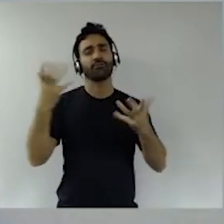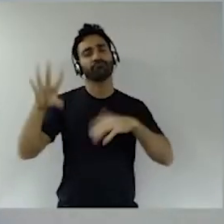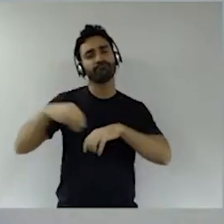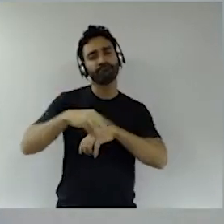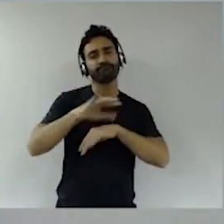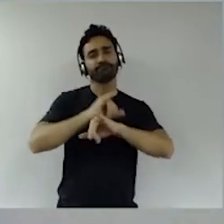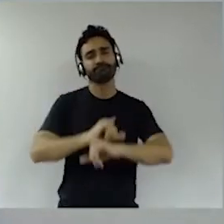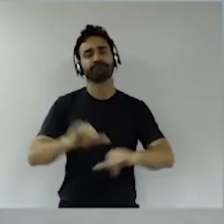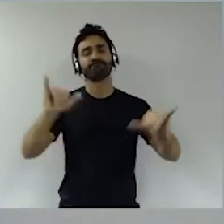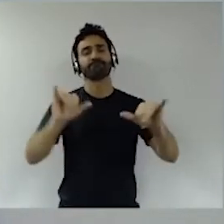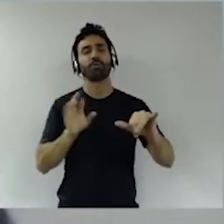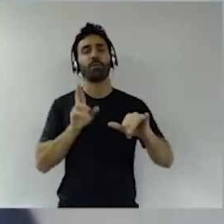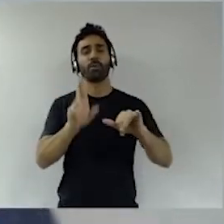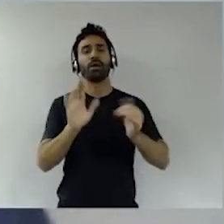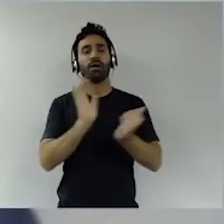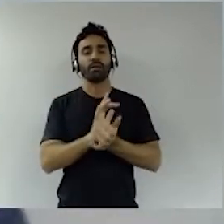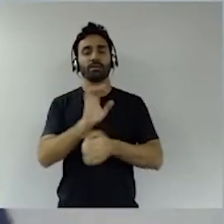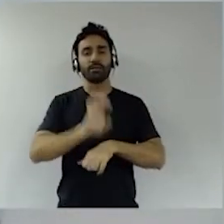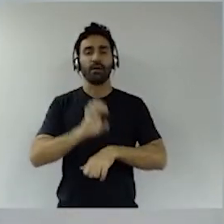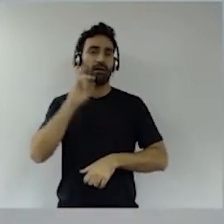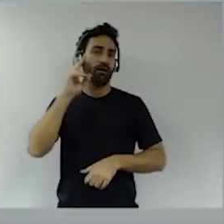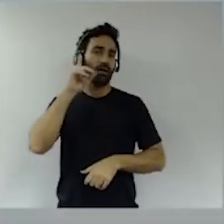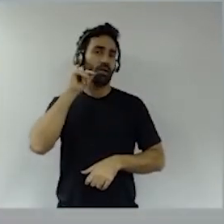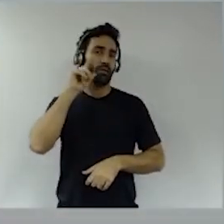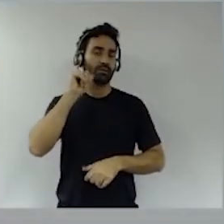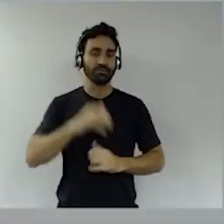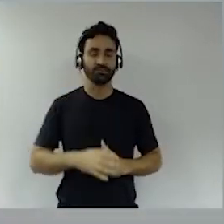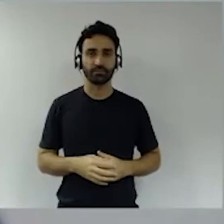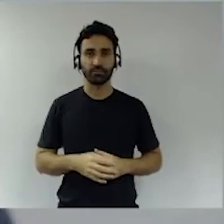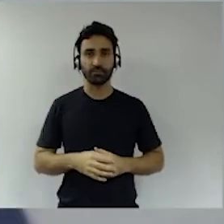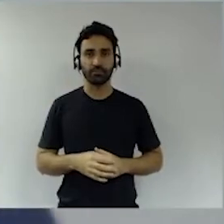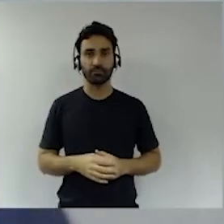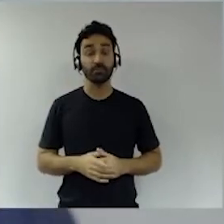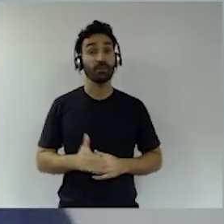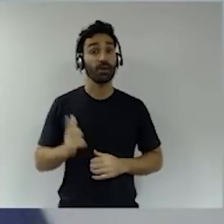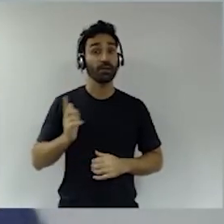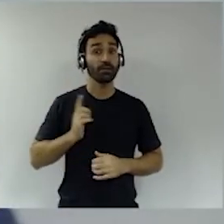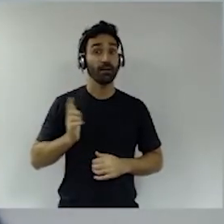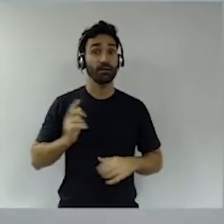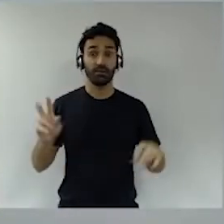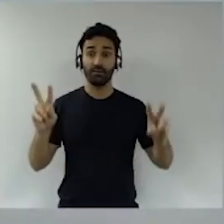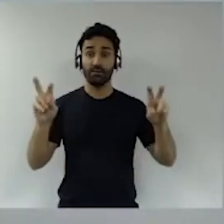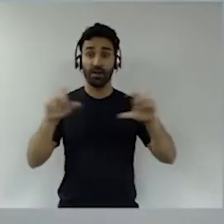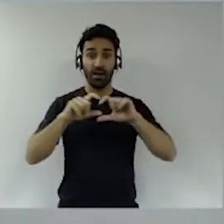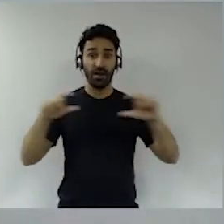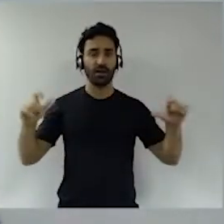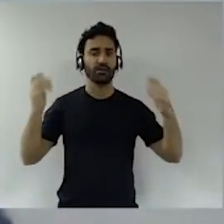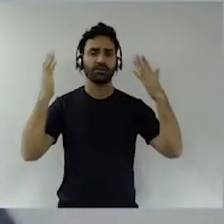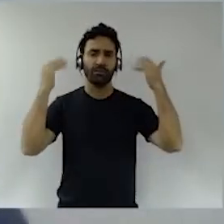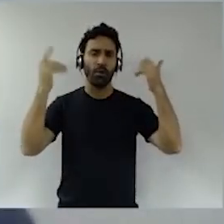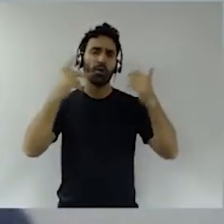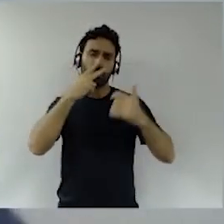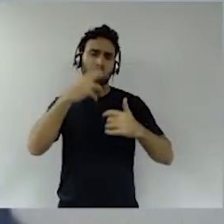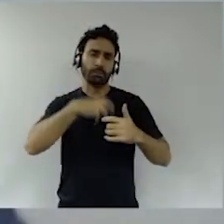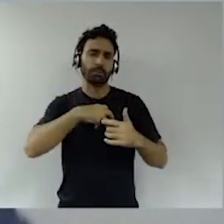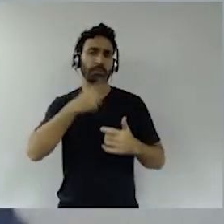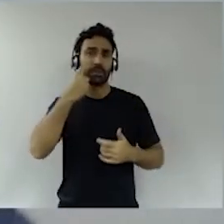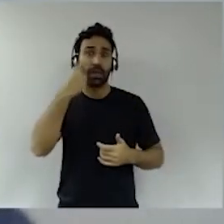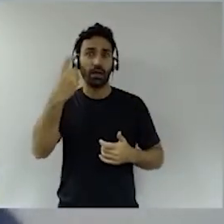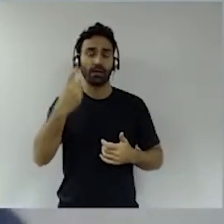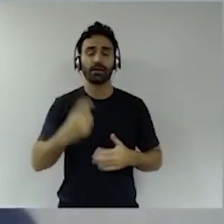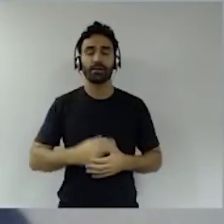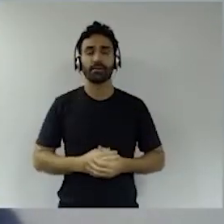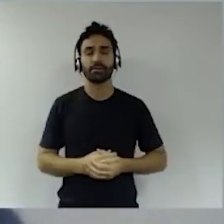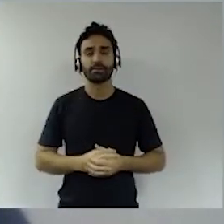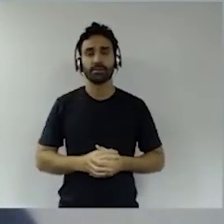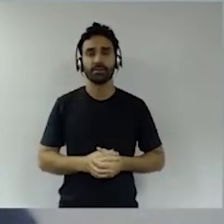da seccional de Alagoas. Pois bem, existe uma frase, Inácio, que eu acho muito interessante, que ela diz